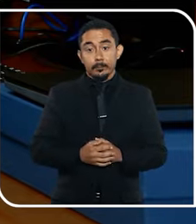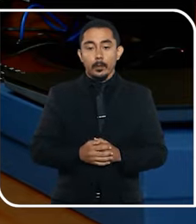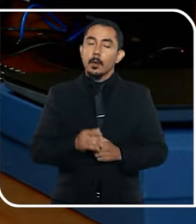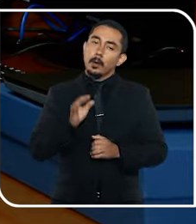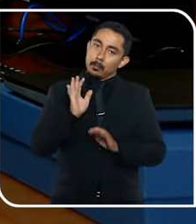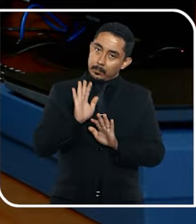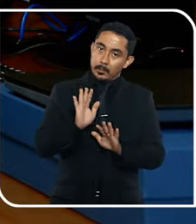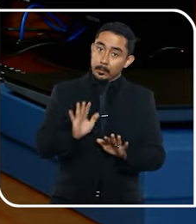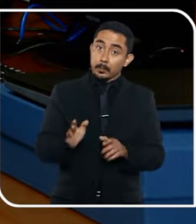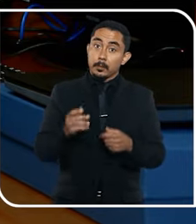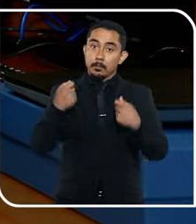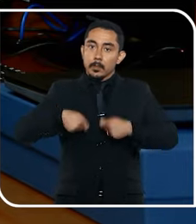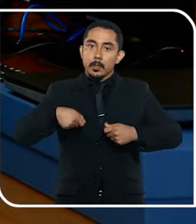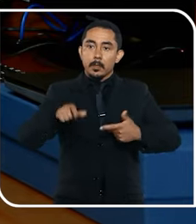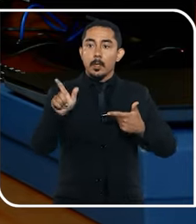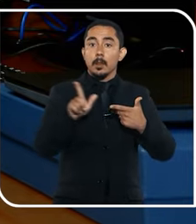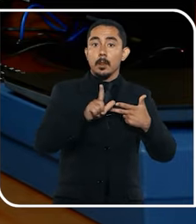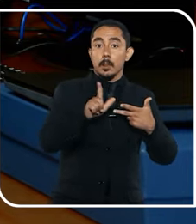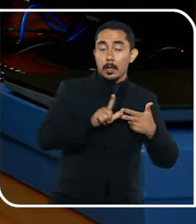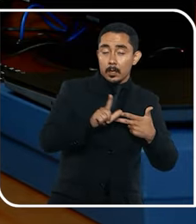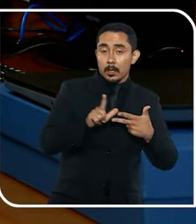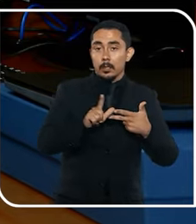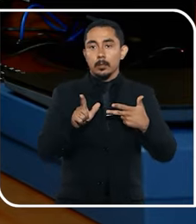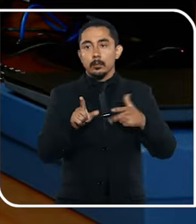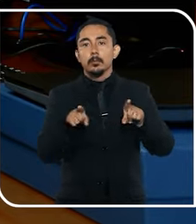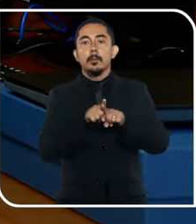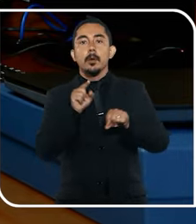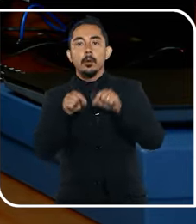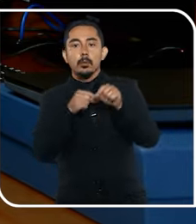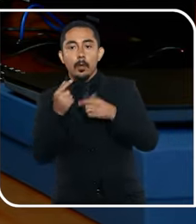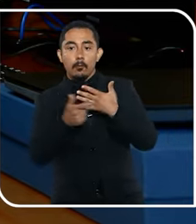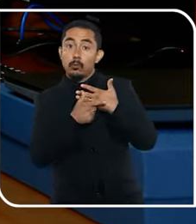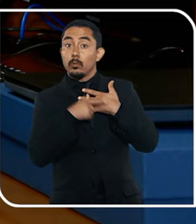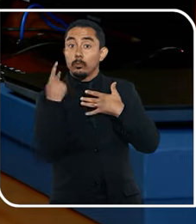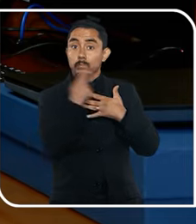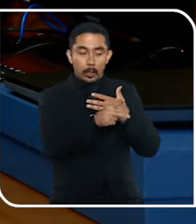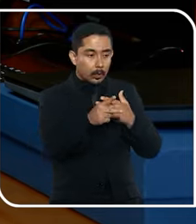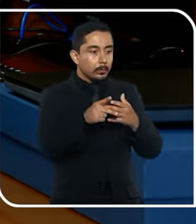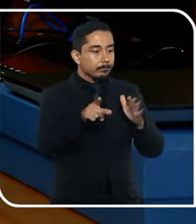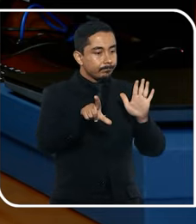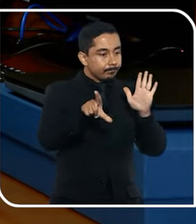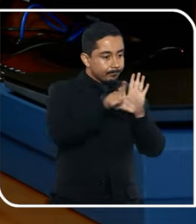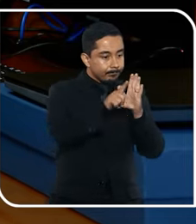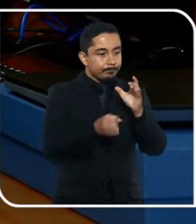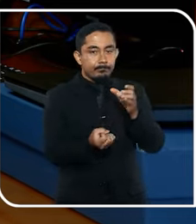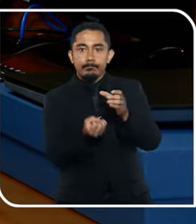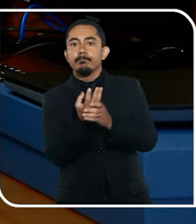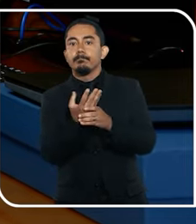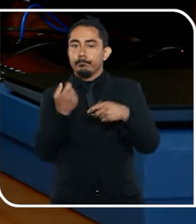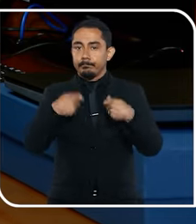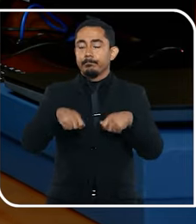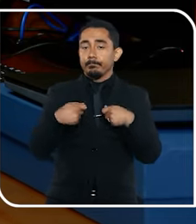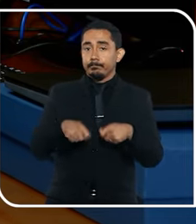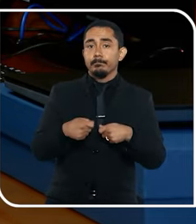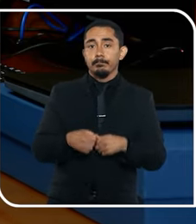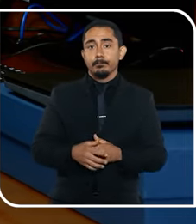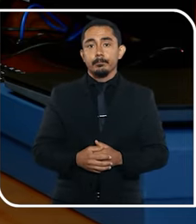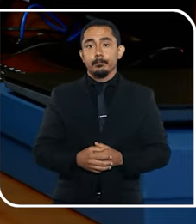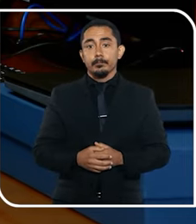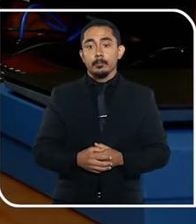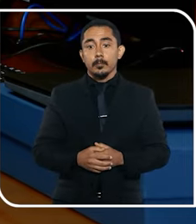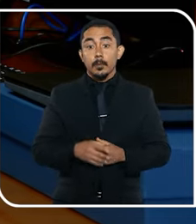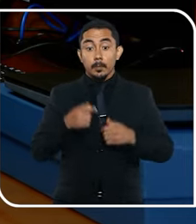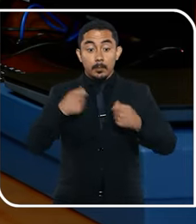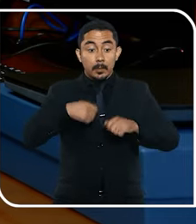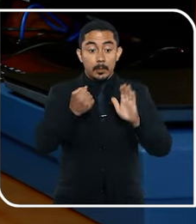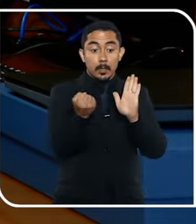Agora, claro, cabe ao legislativo também fazer o seu papel, né, legislar, né, mas é importante enfatizar